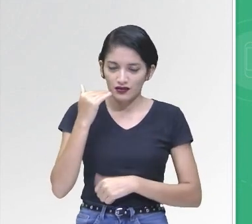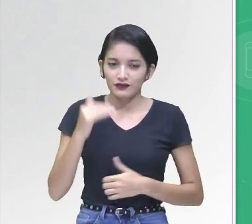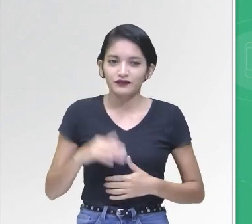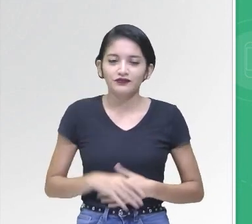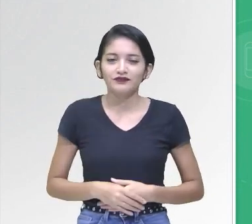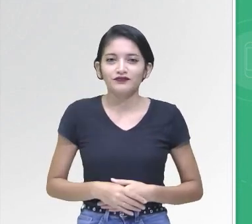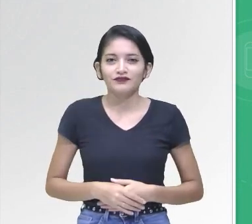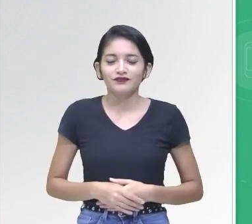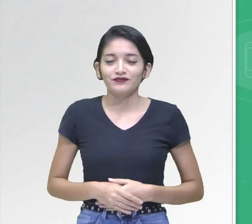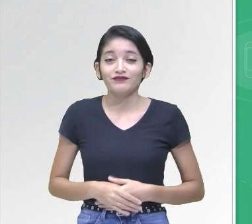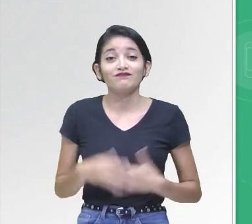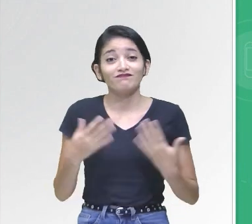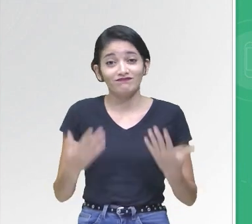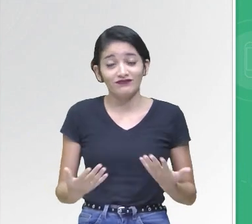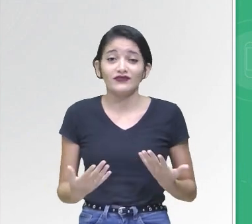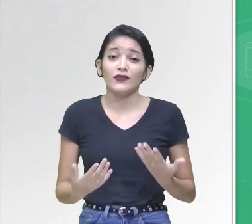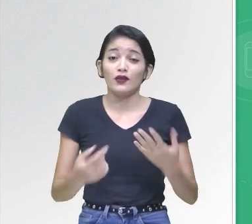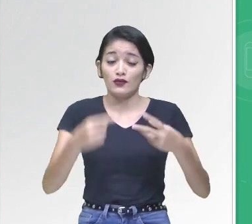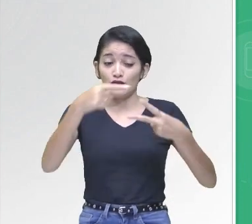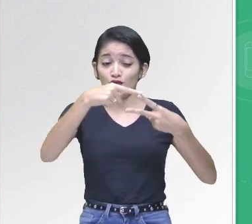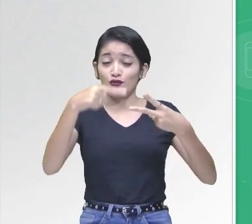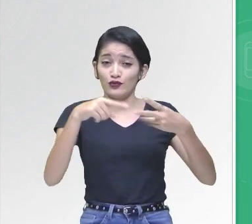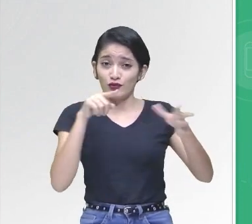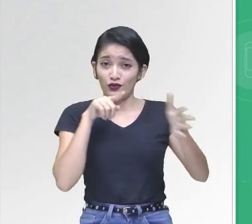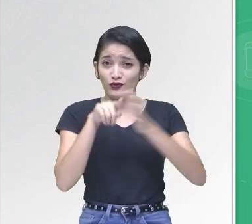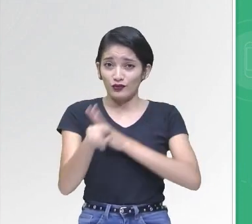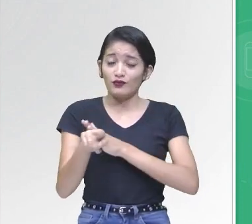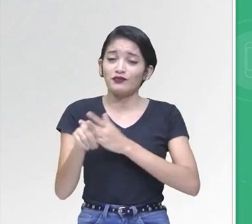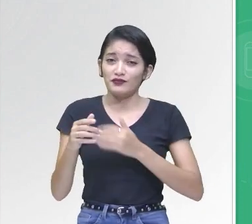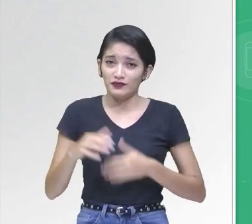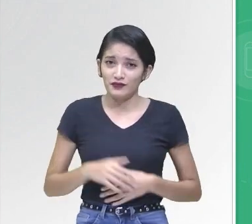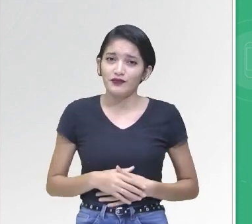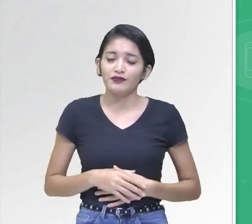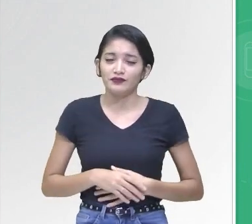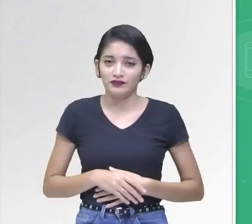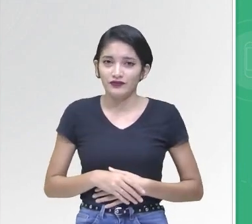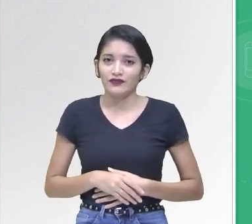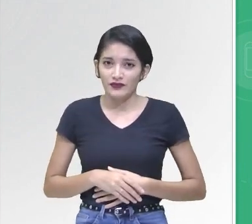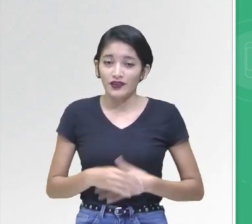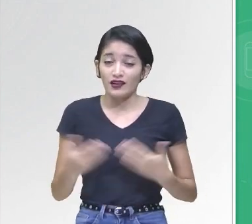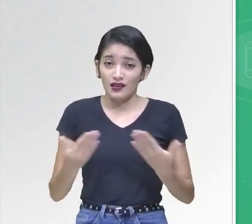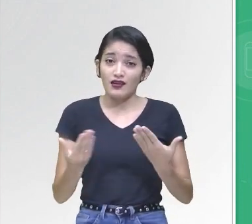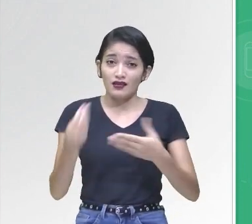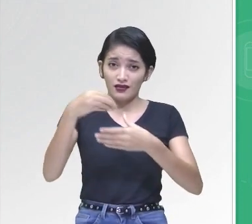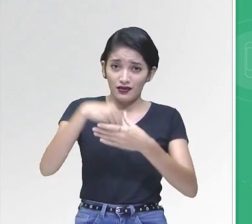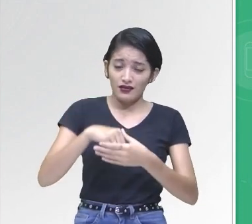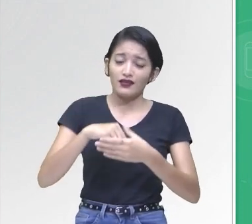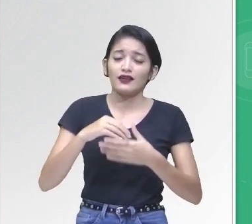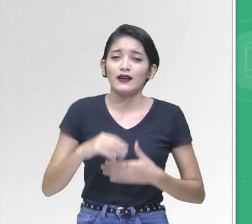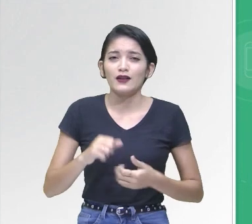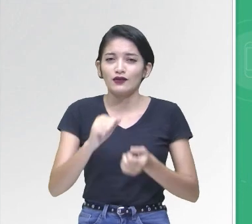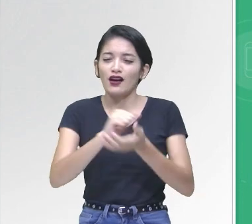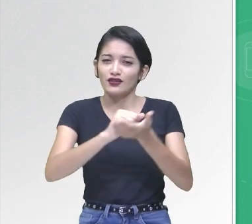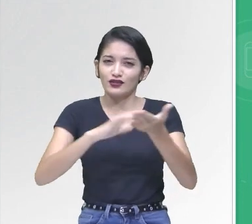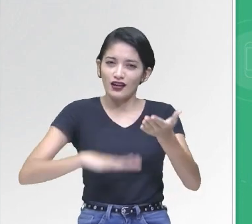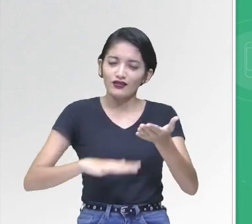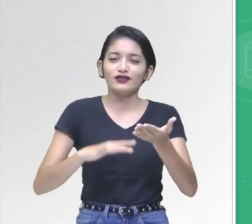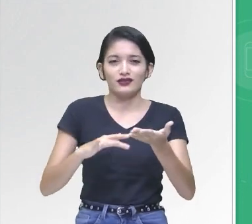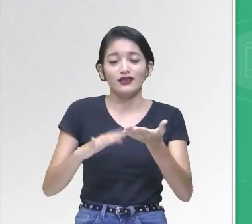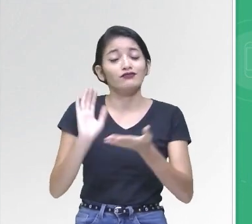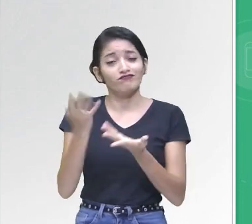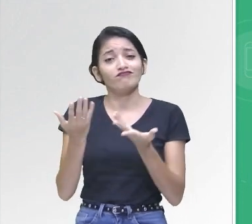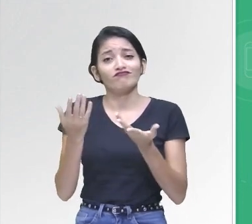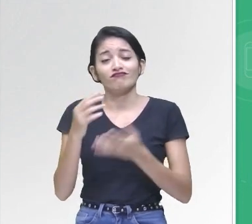Pessoal, essas duas questões foram fazem parte da nossa DLI. E eu acredito que, respondendo